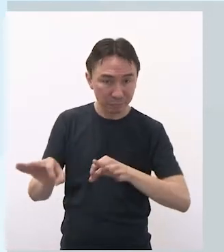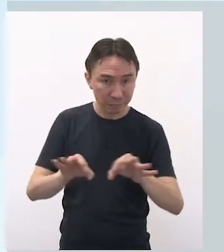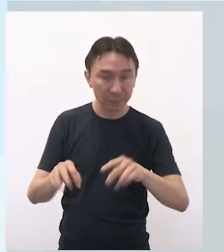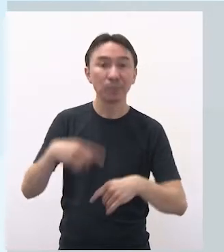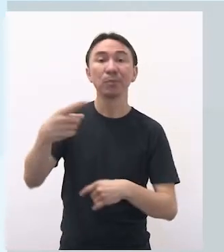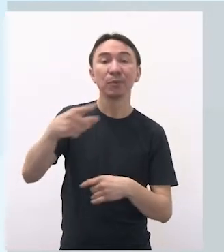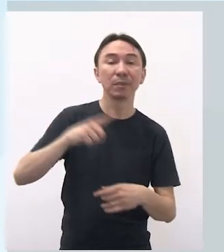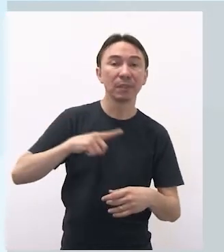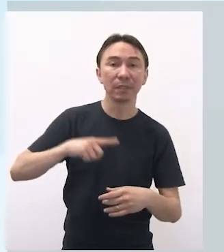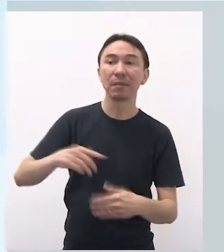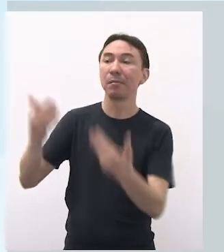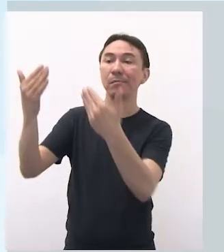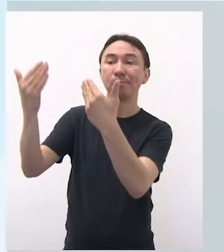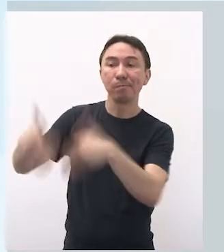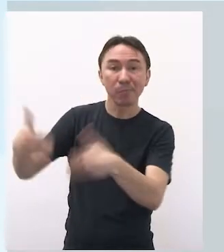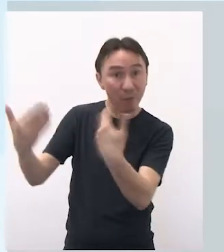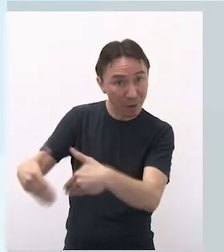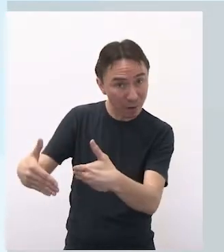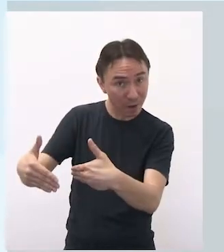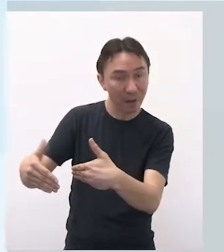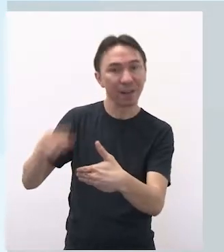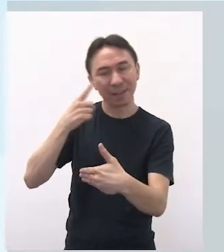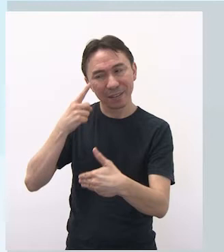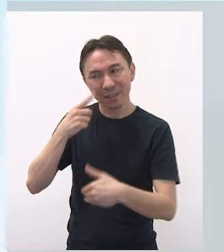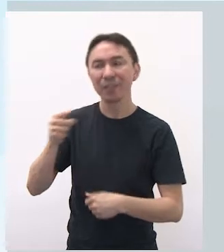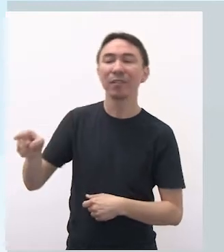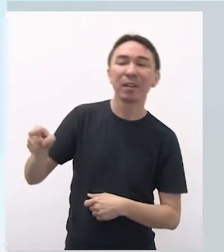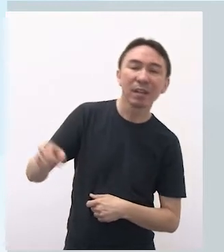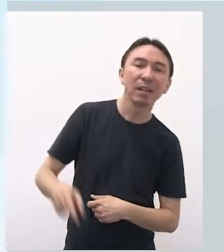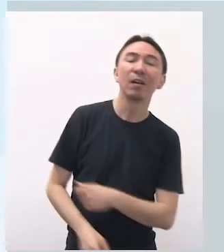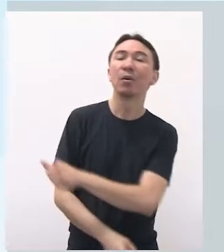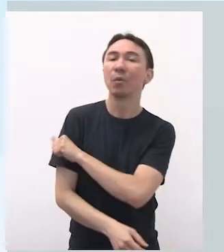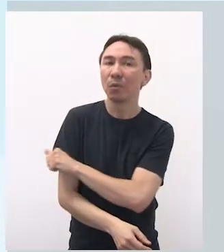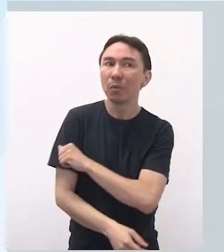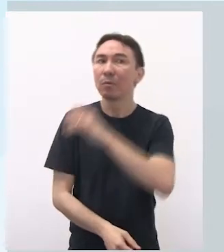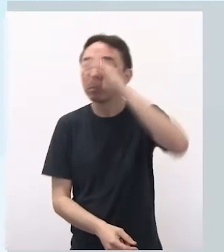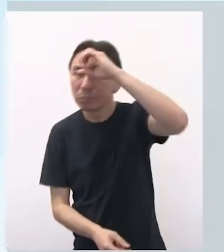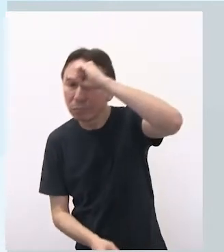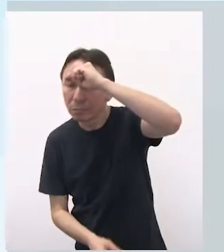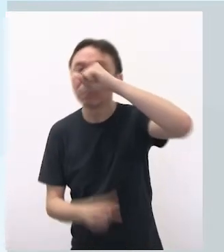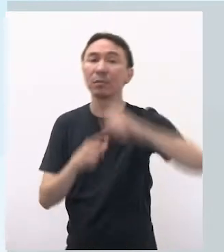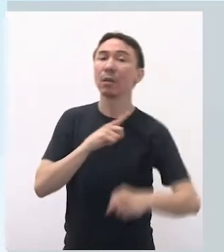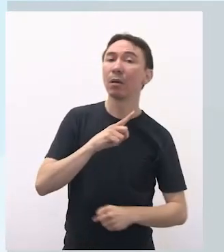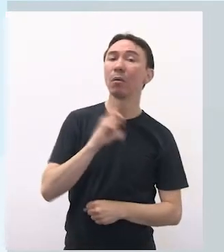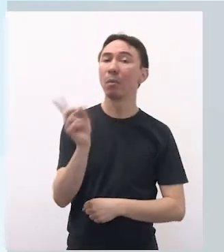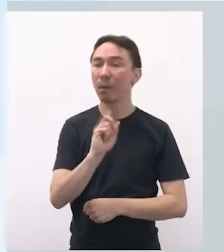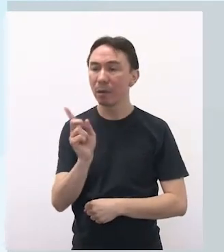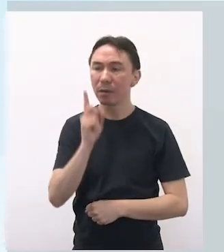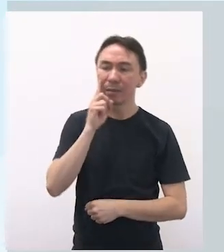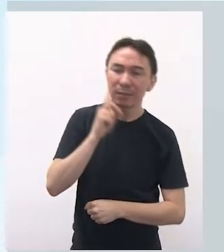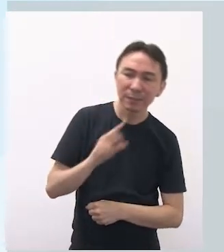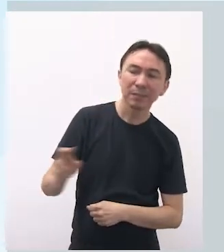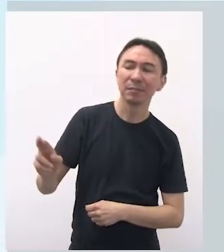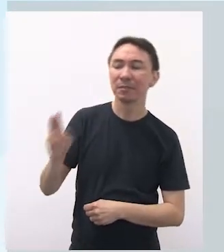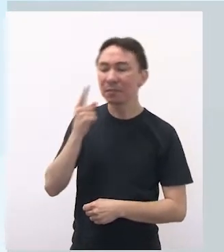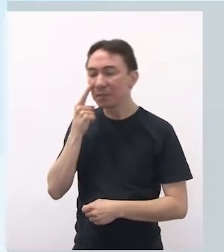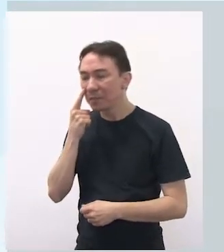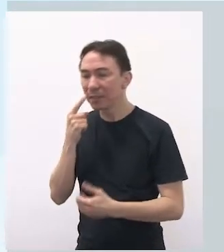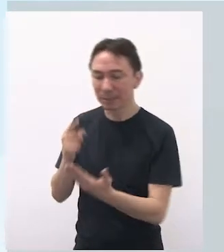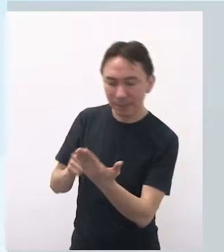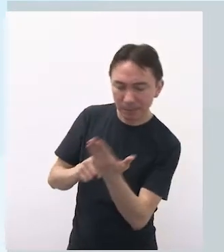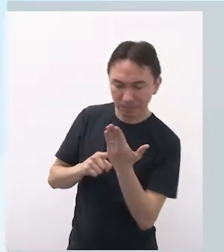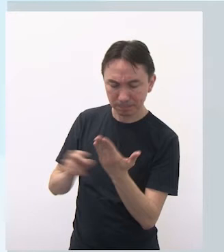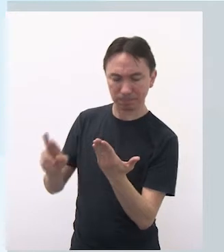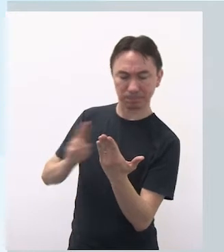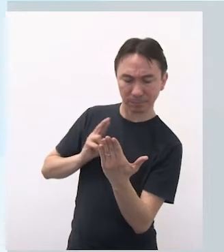as avaliações, para saber se o nosso aluno está aprendendo, vem o resultado da avaliação, a gente checa se esse aluno realmente